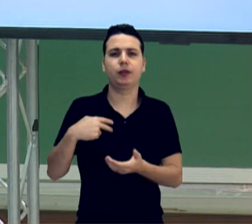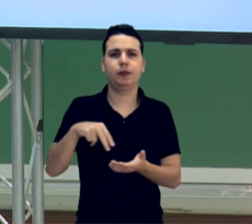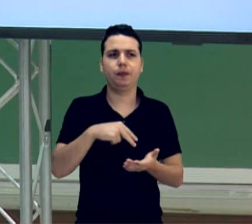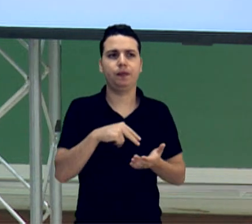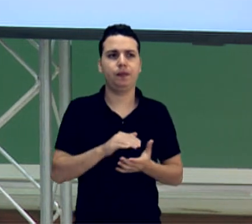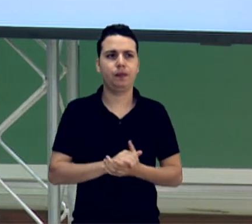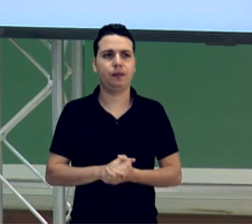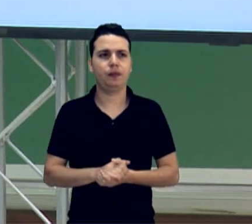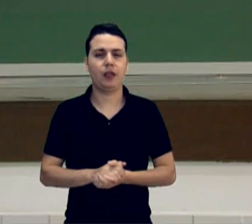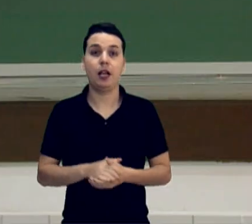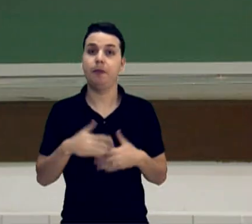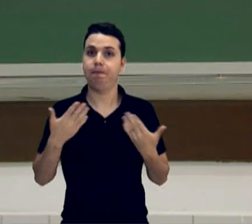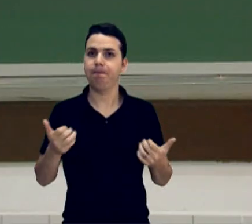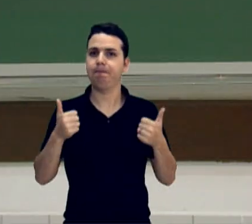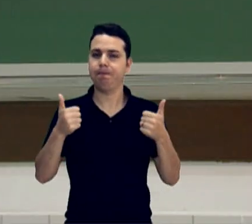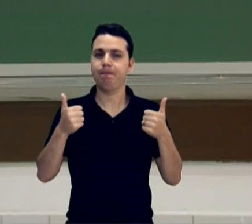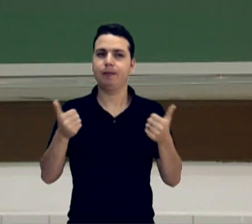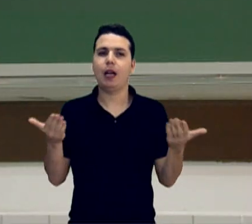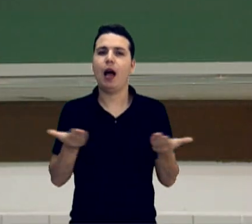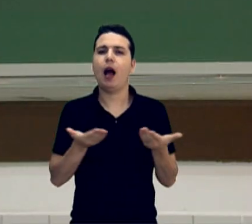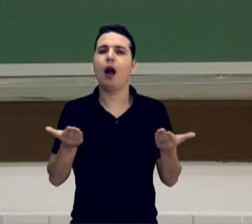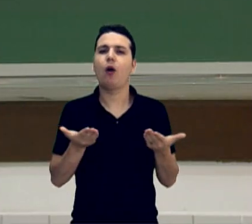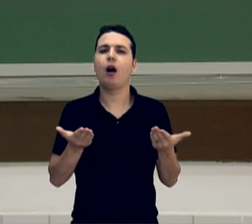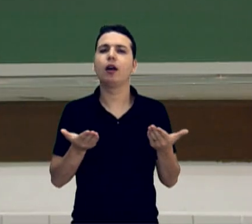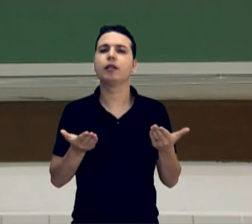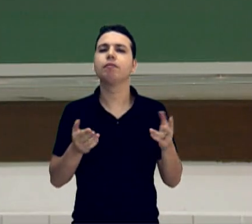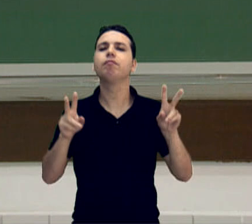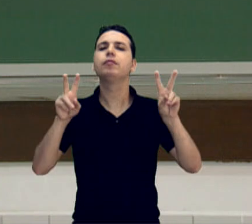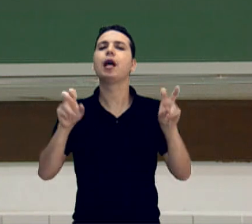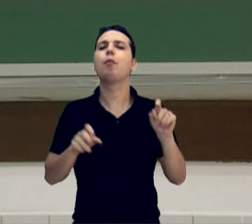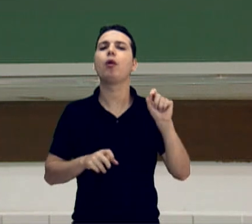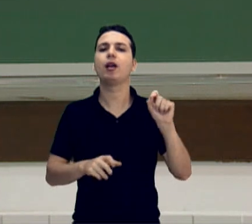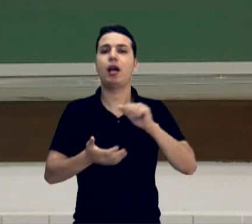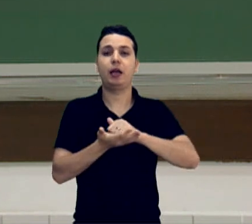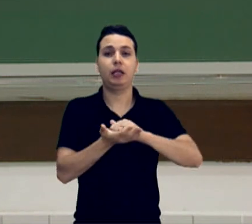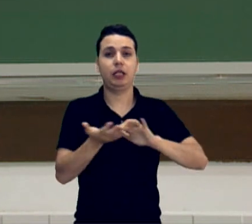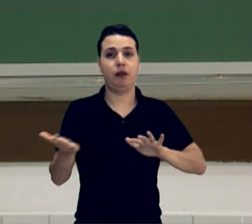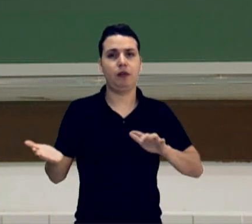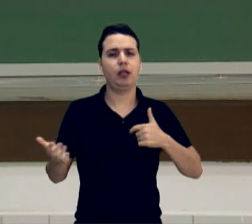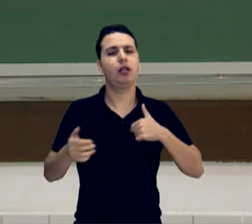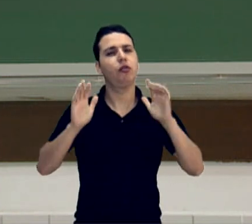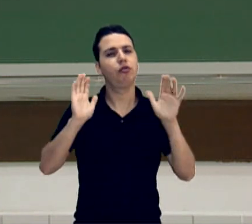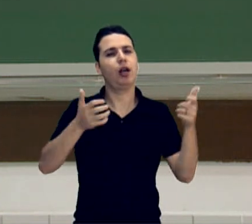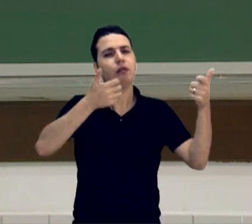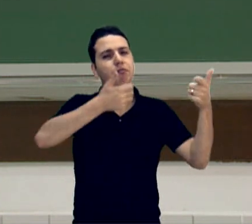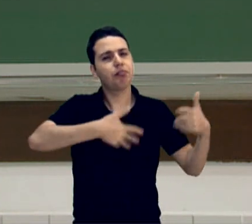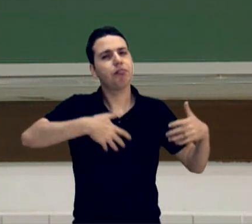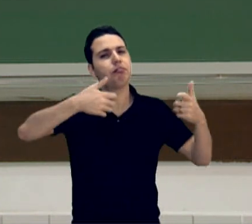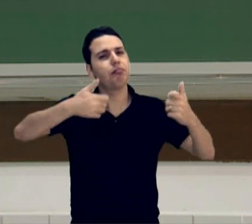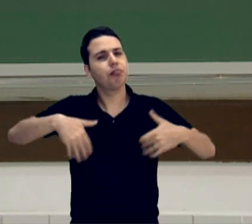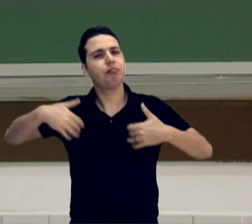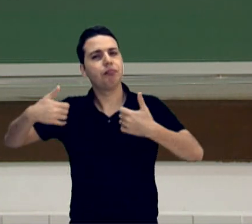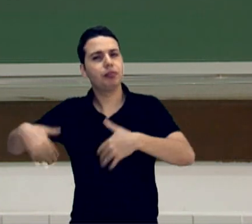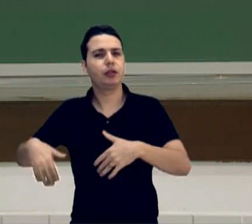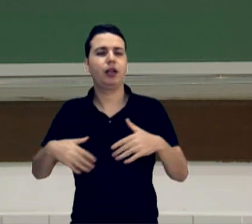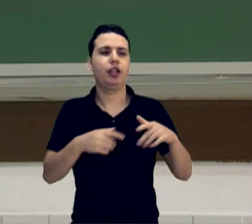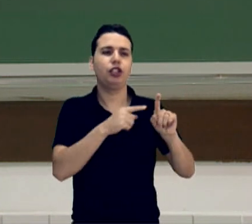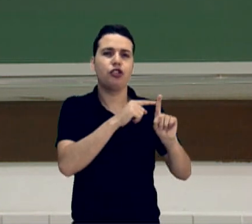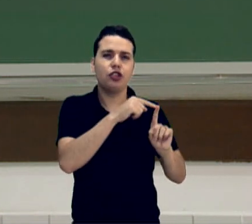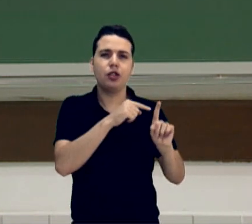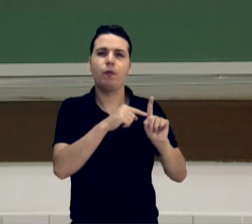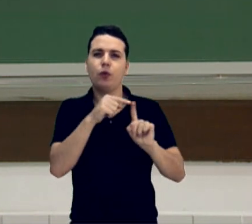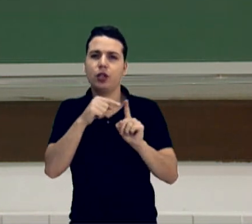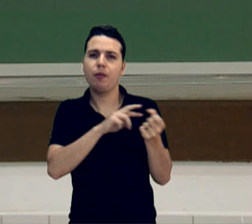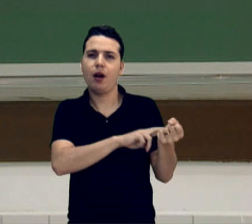Muito bem, vamos falar agora de uma atividade. Tá? O prof explicou vários ritmos, existem outros ainda que a gente